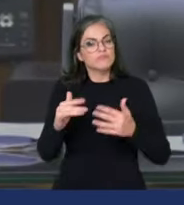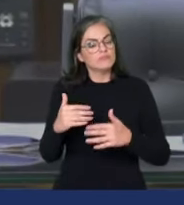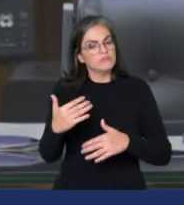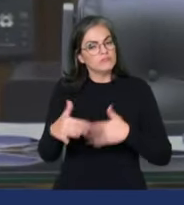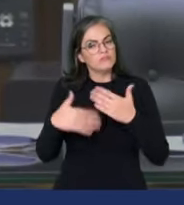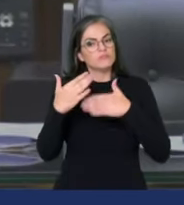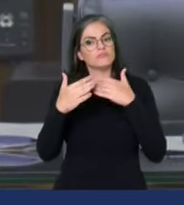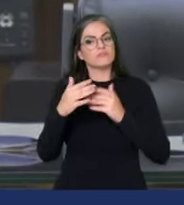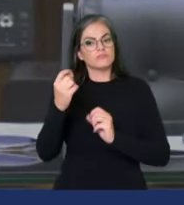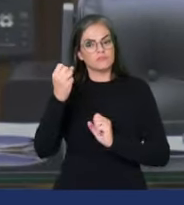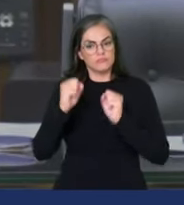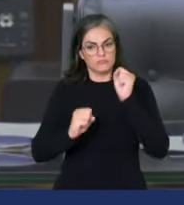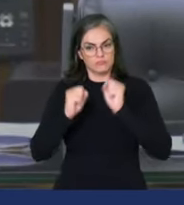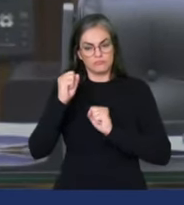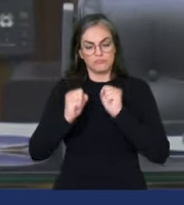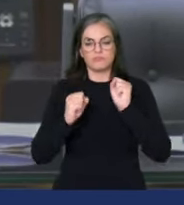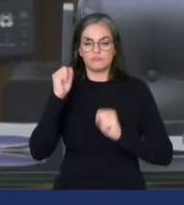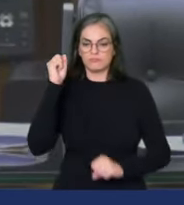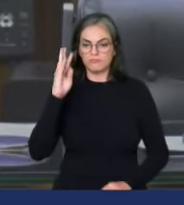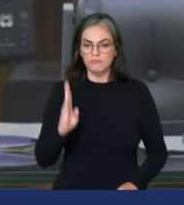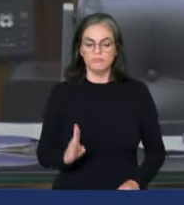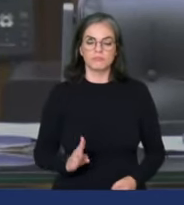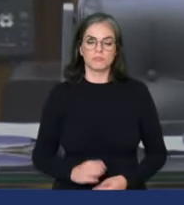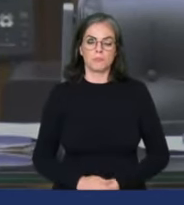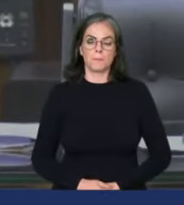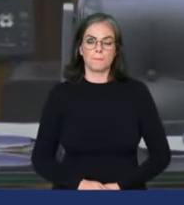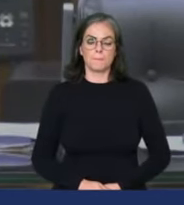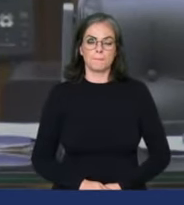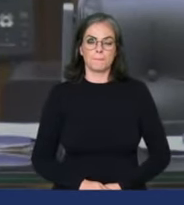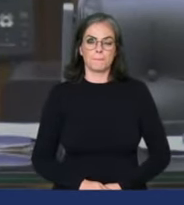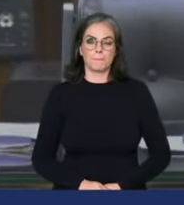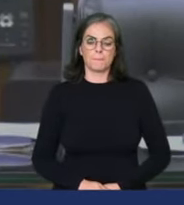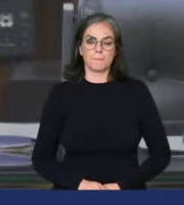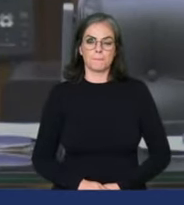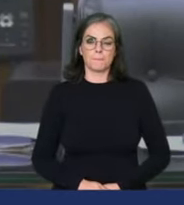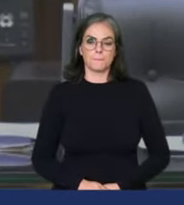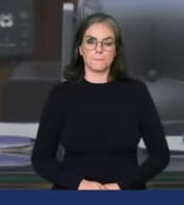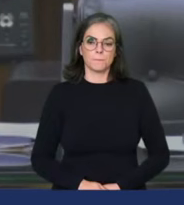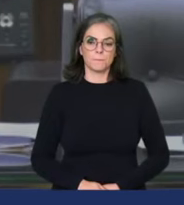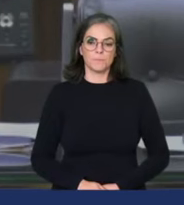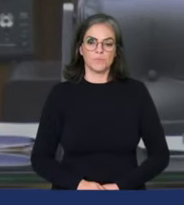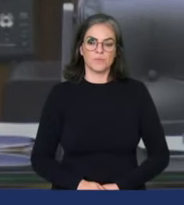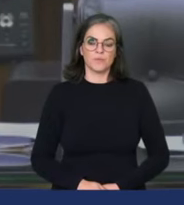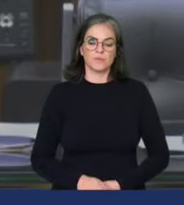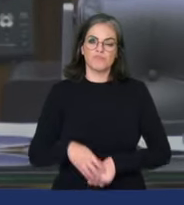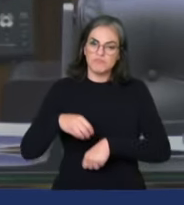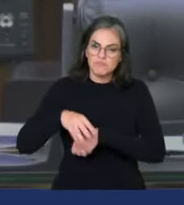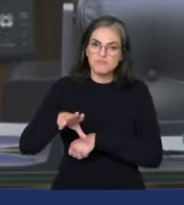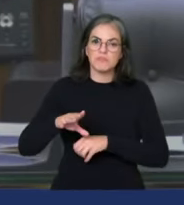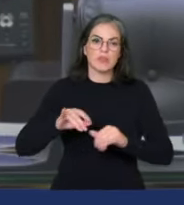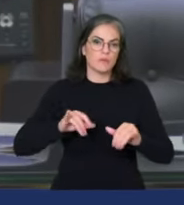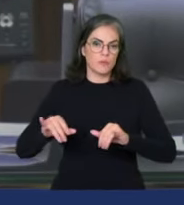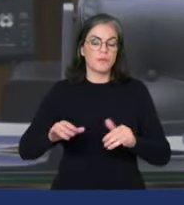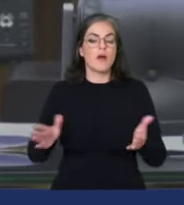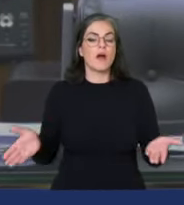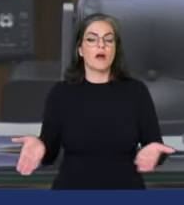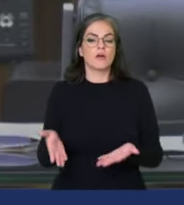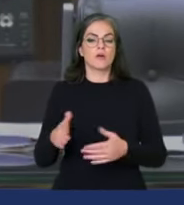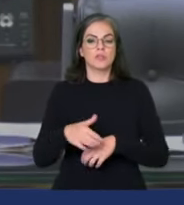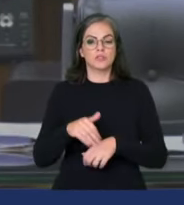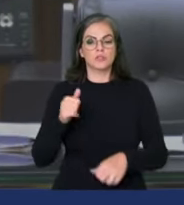nossa indústria, do nosso setor produtivo. Portanto, ficam essas informações e já chamo aqui o